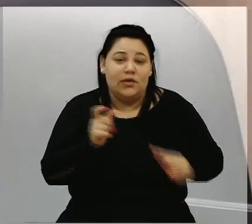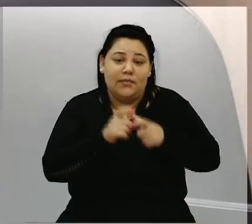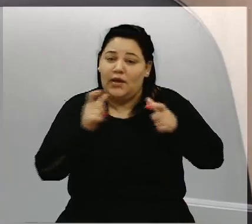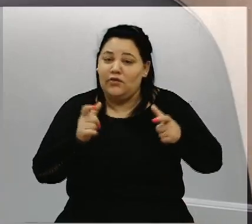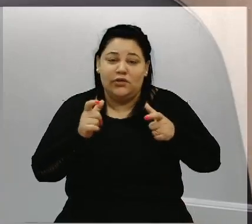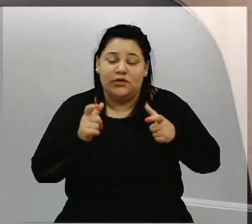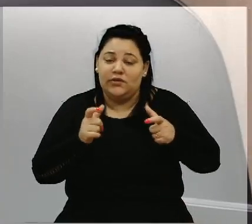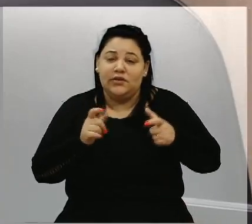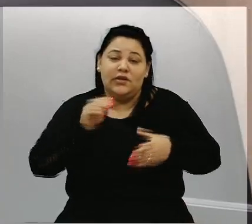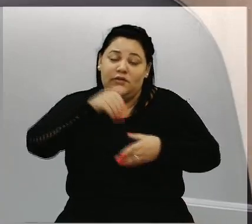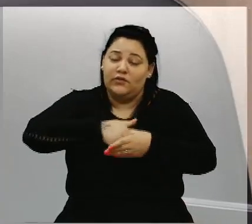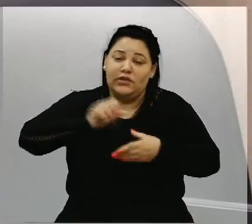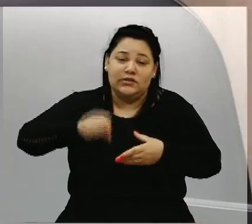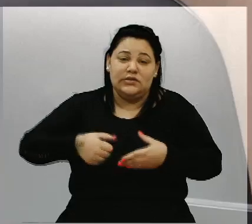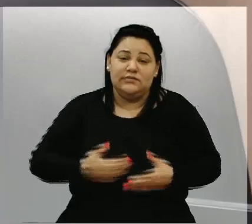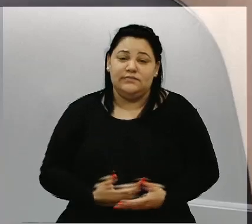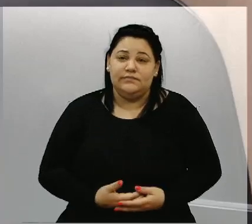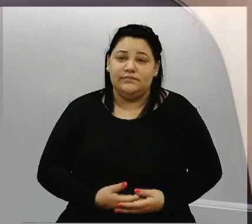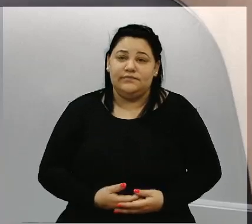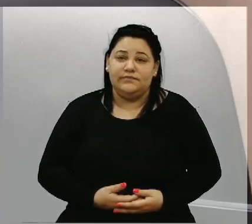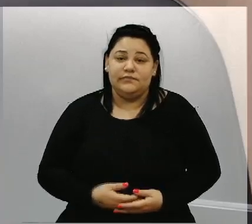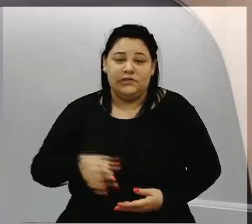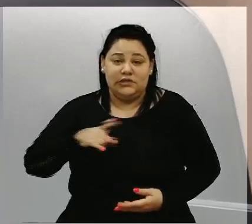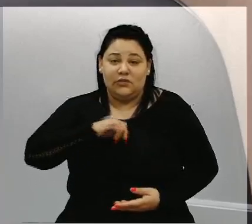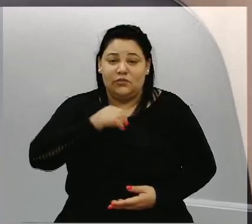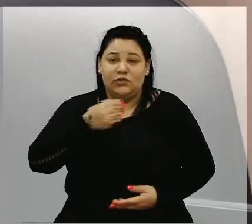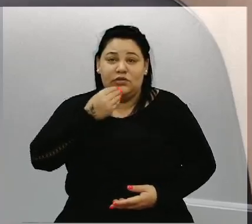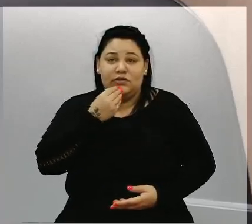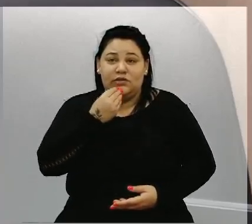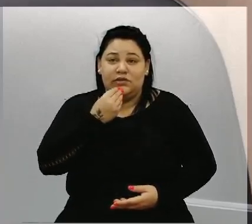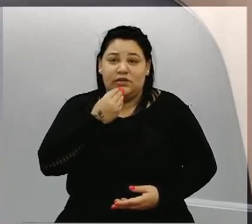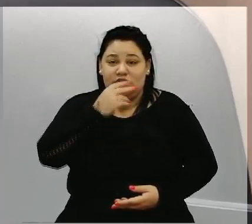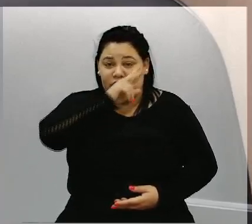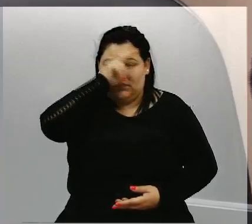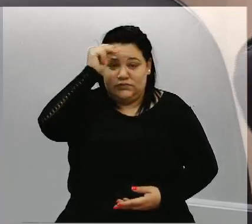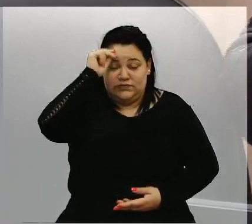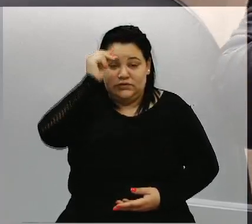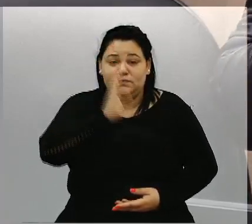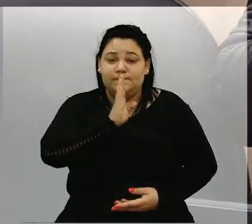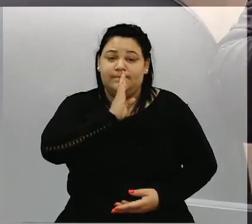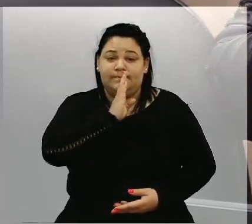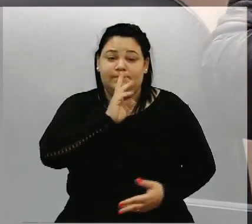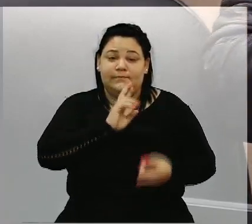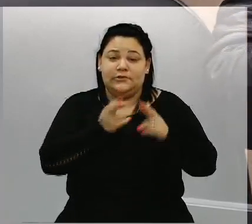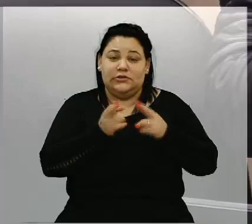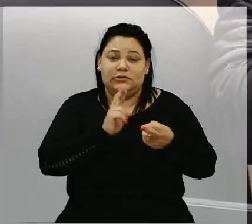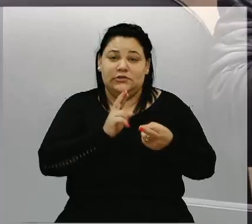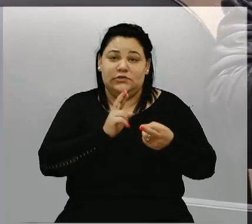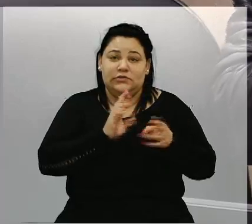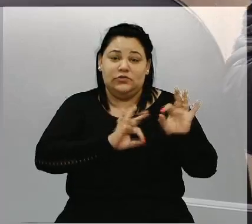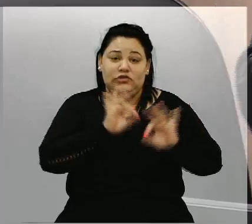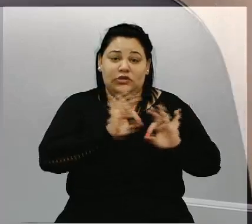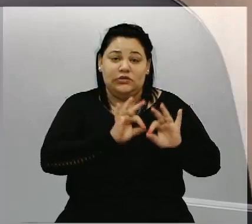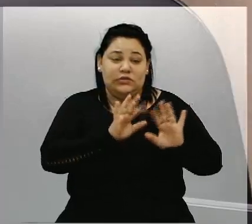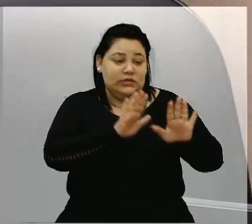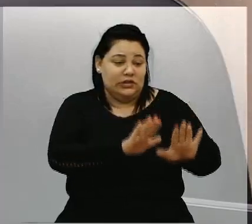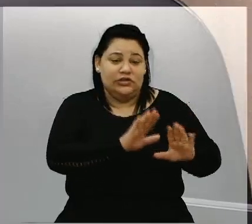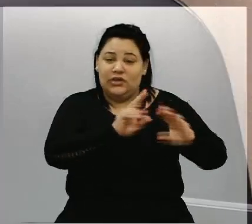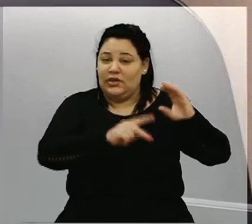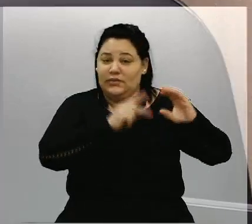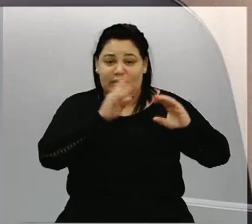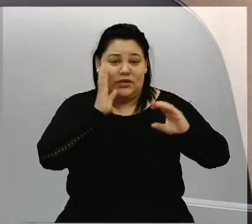aqui. Existe a possibilidade, inclusive, do prefeito silenciar com relação ao projeto. Deixa para casa decidir.